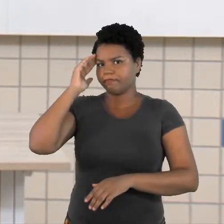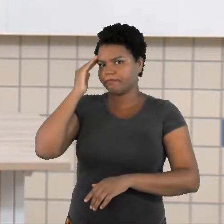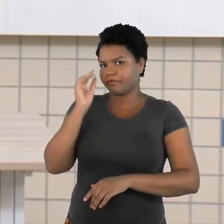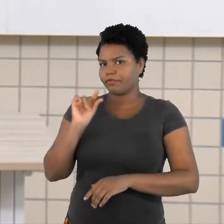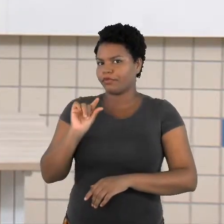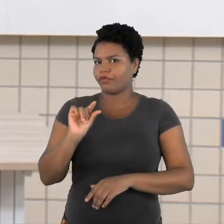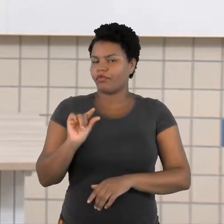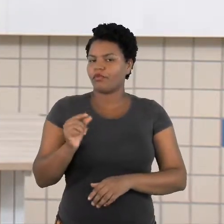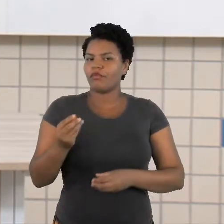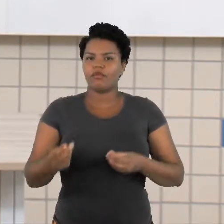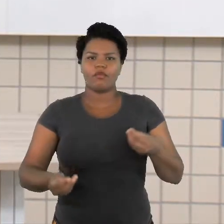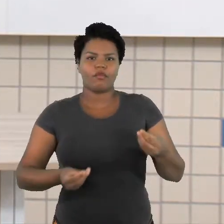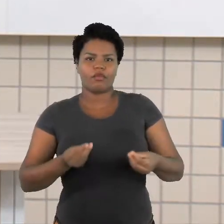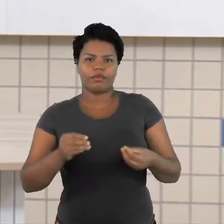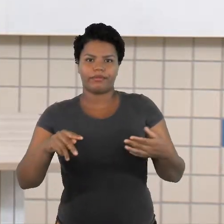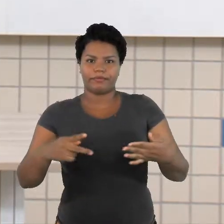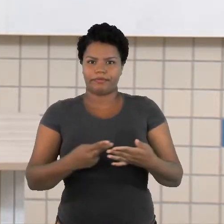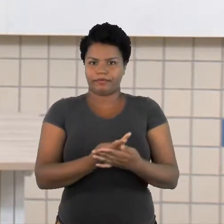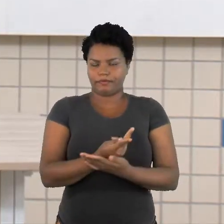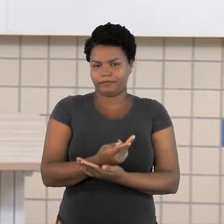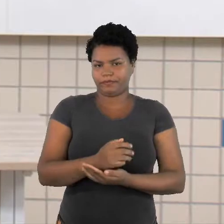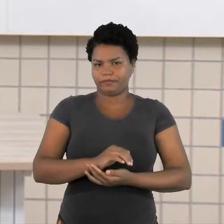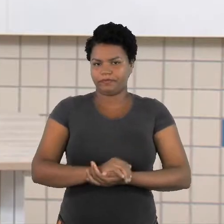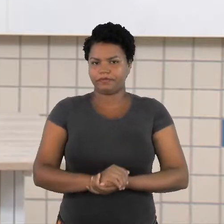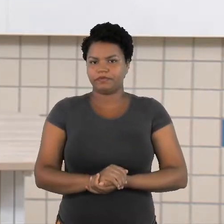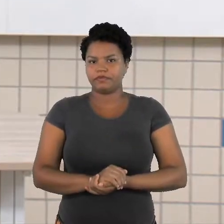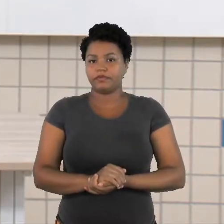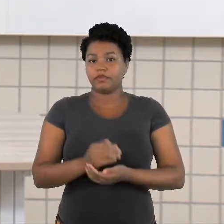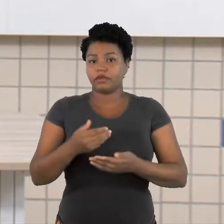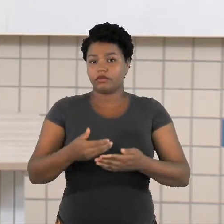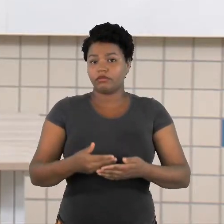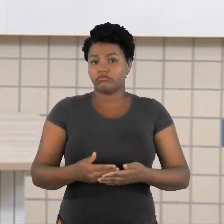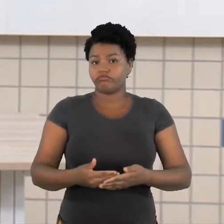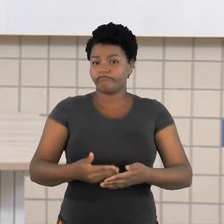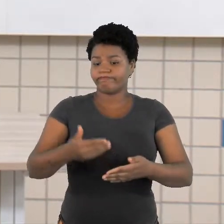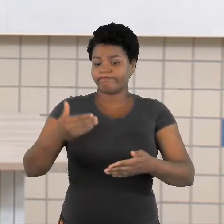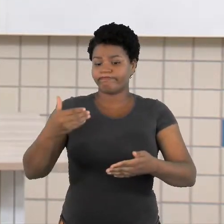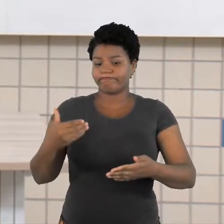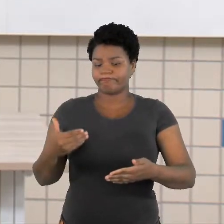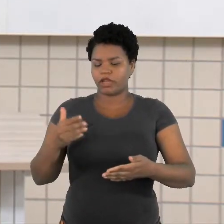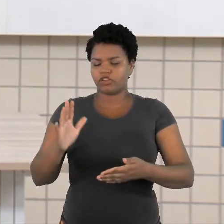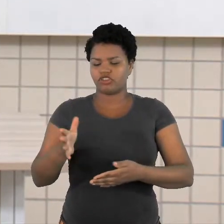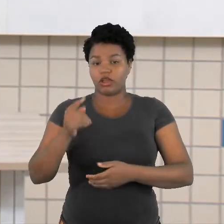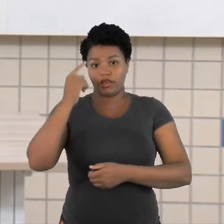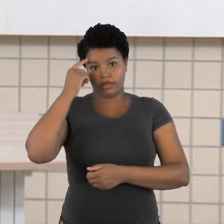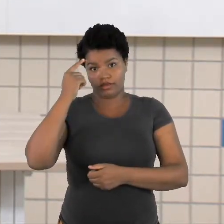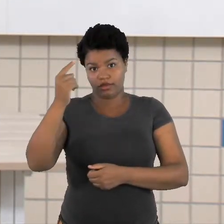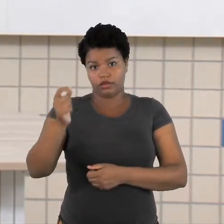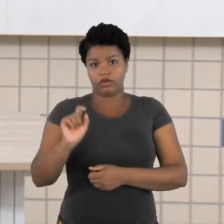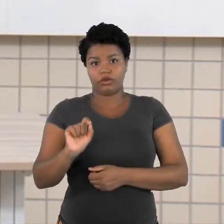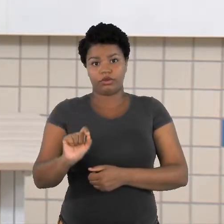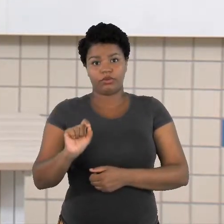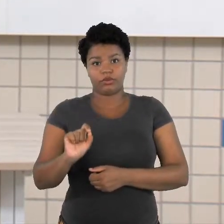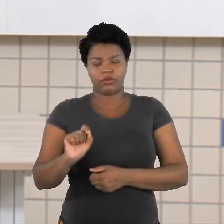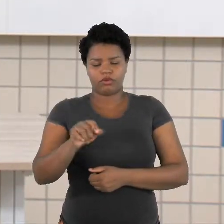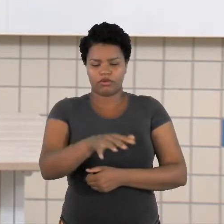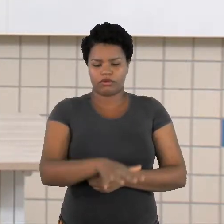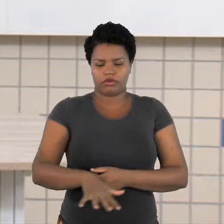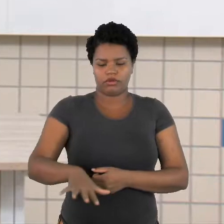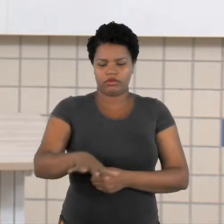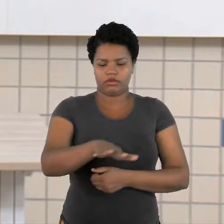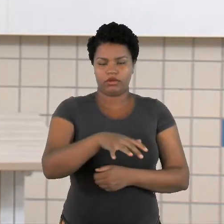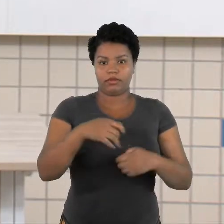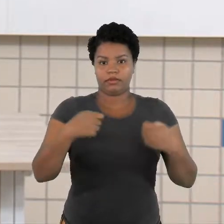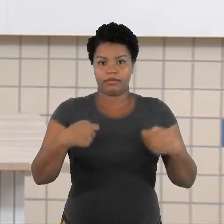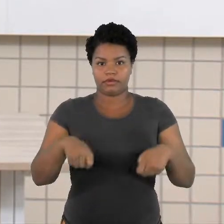isso aconteceu. Bem, desde o início já havia a ideia de que aquela região